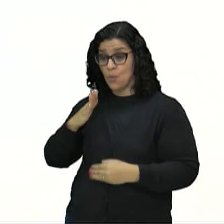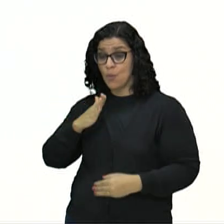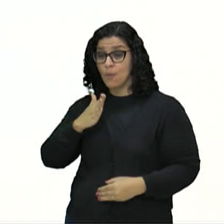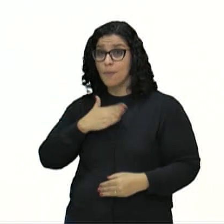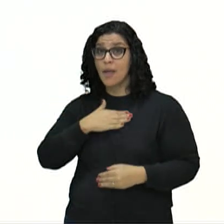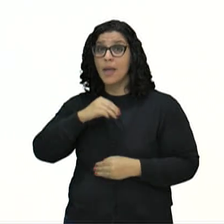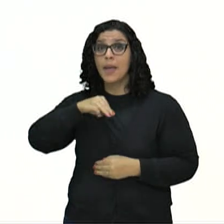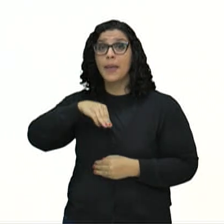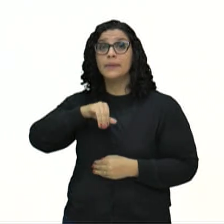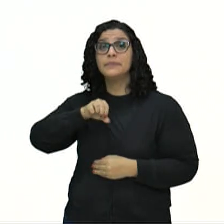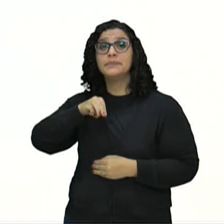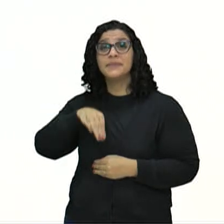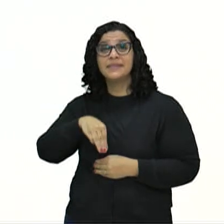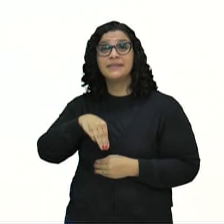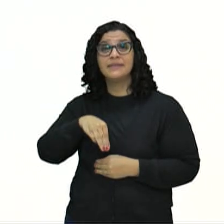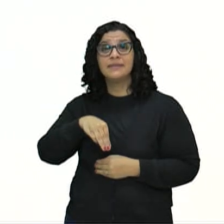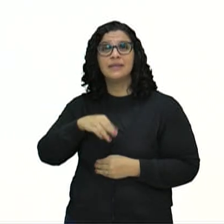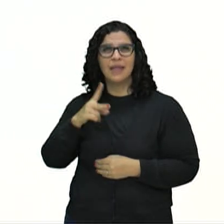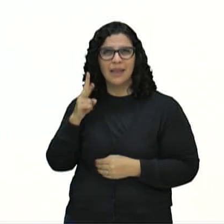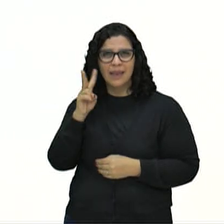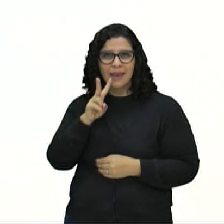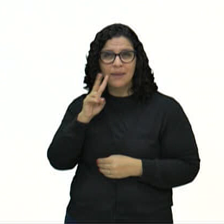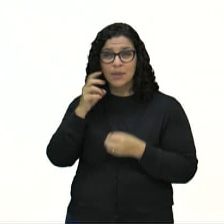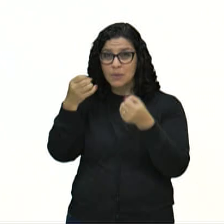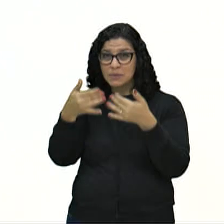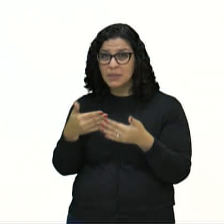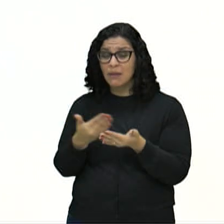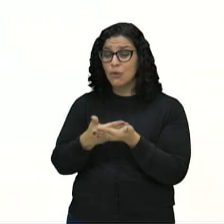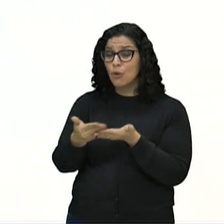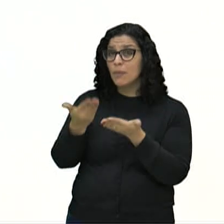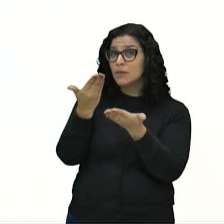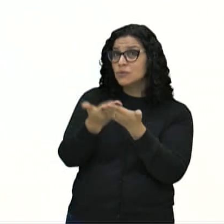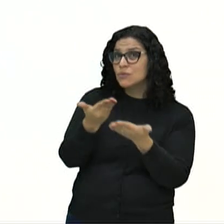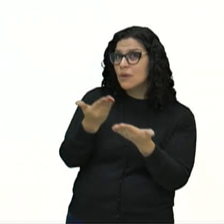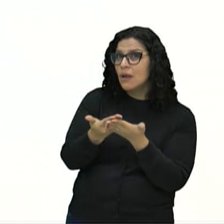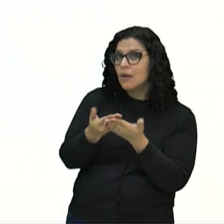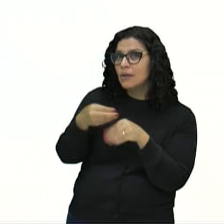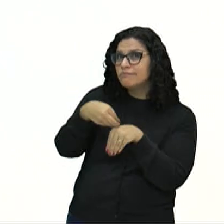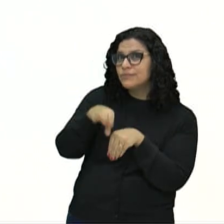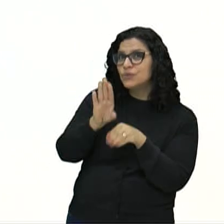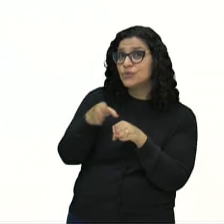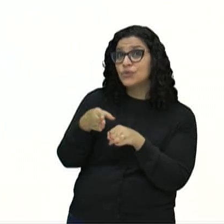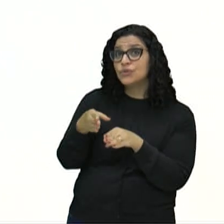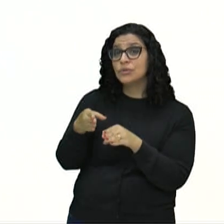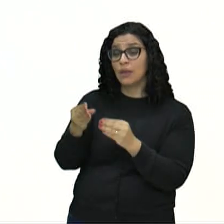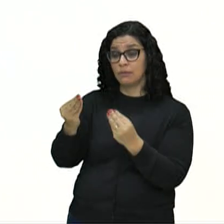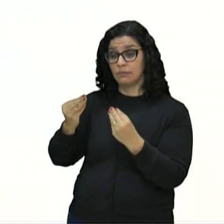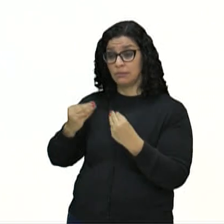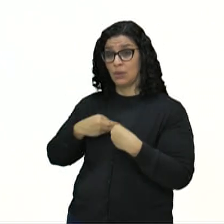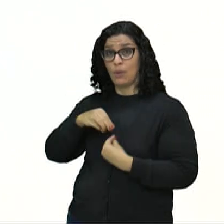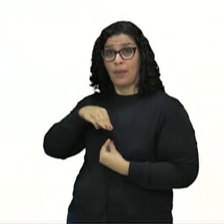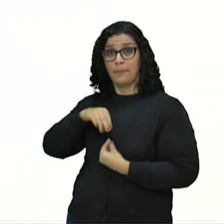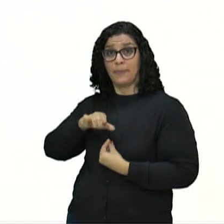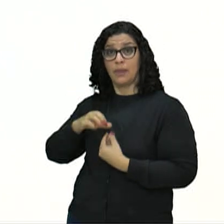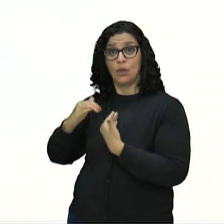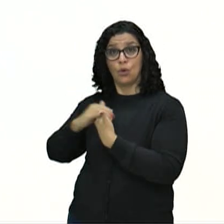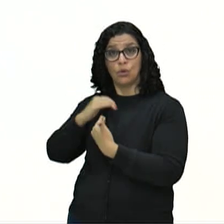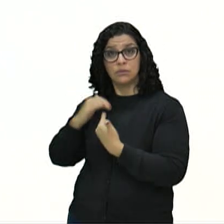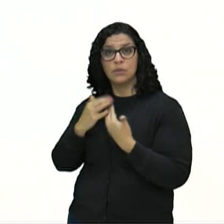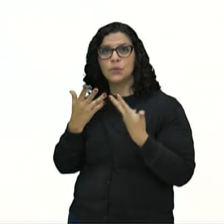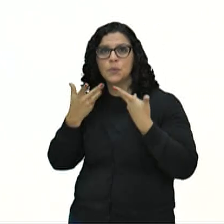mim. Lembra que eu trouxe um exemplo desse lá no início da aula? Deu a mim excelentes conselhos para